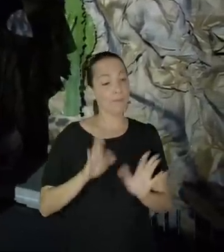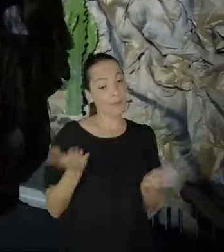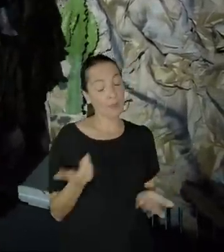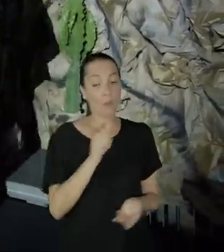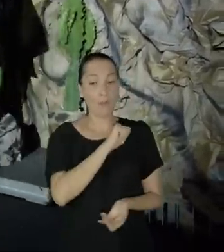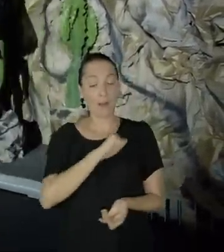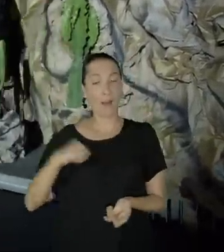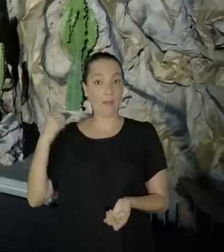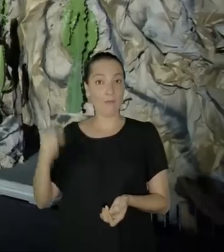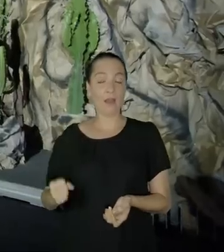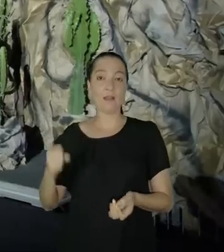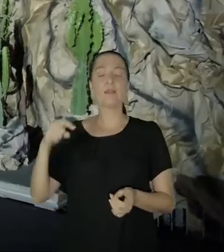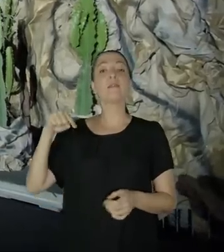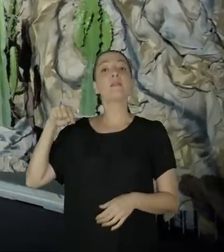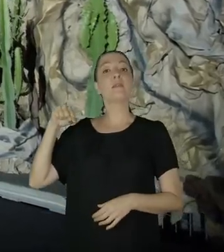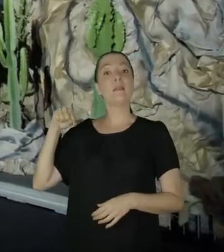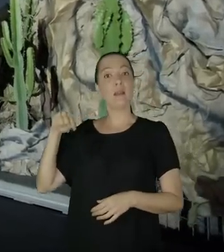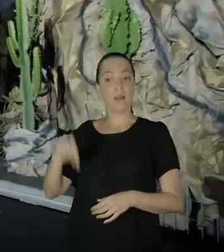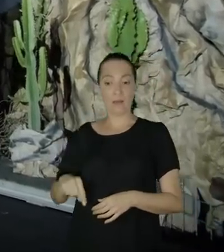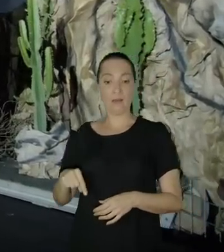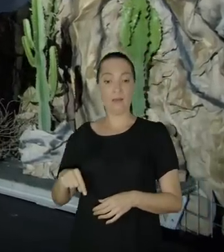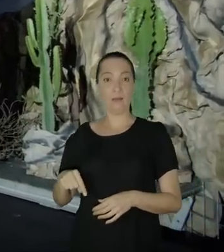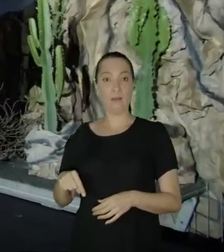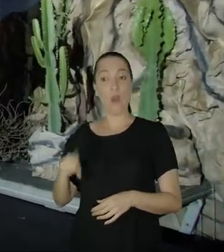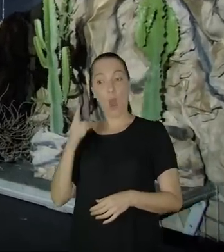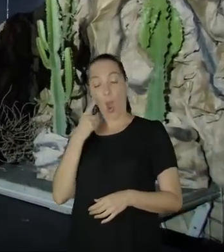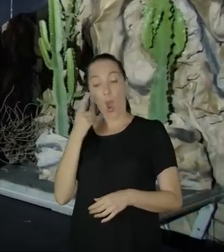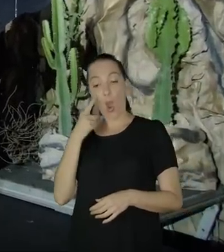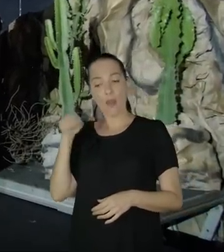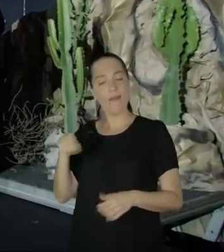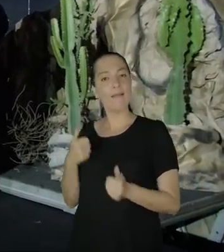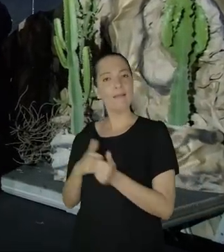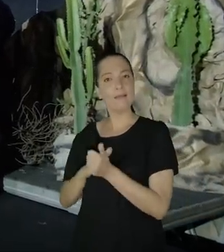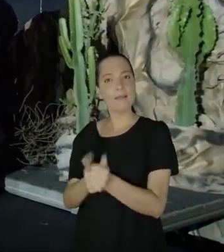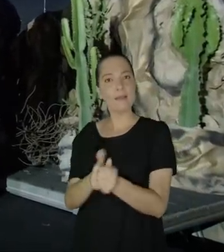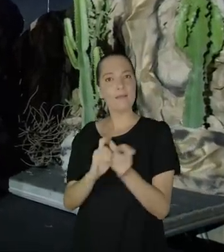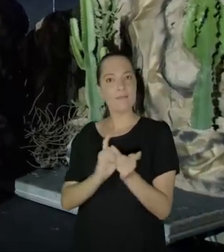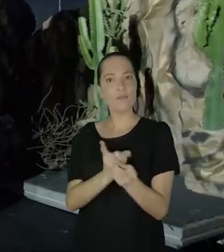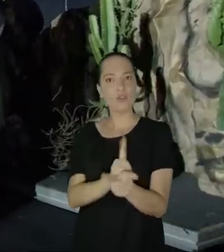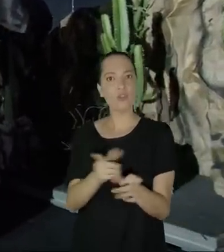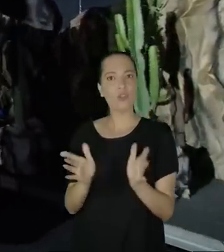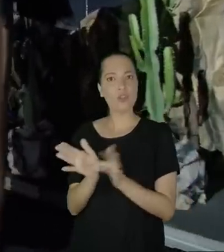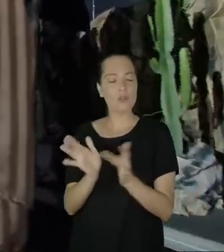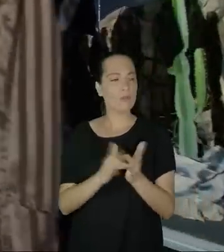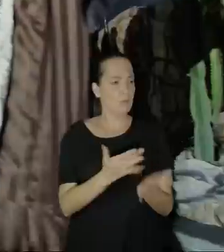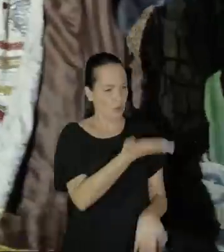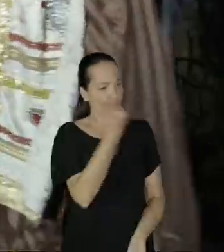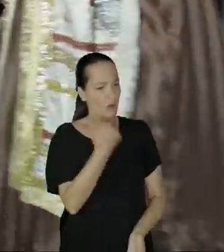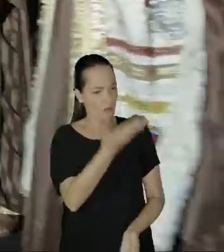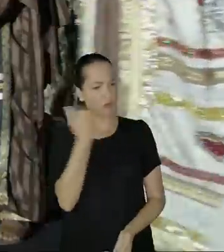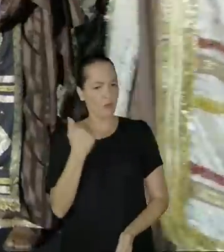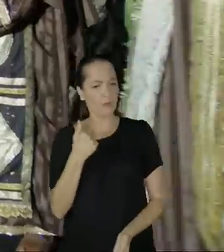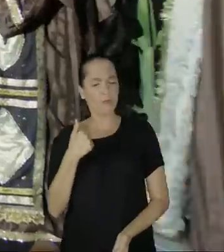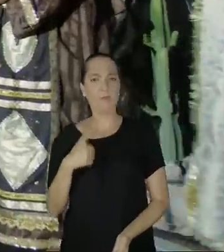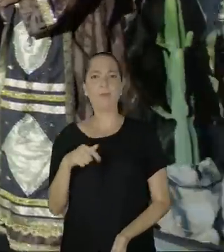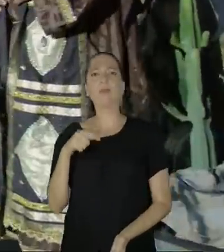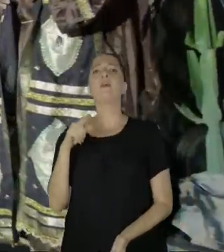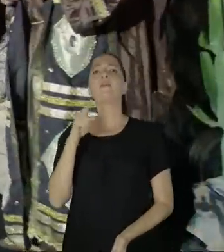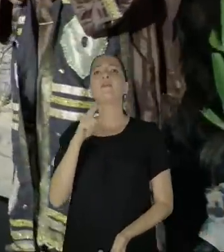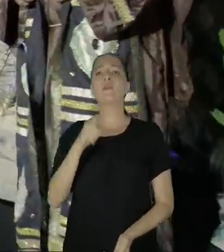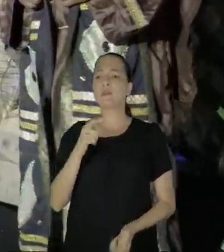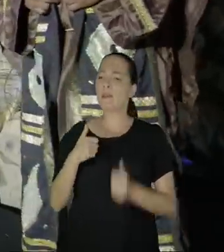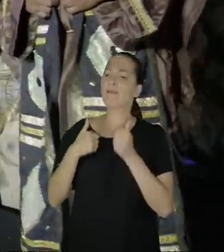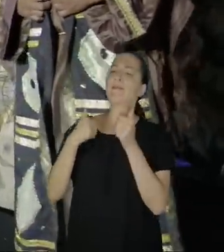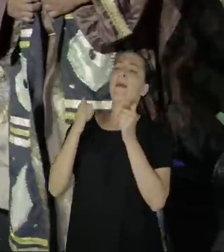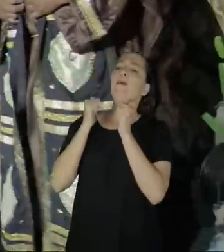Caifás, aqui está um dos seguidores de Jesus de Nazaré. Aproxime-se, homem. Estás perante